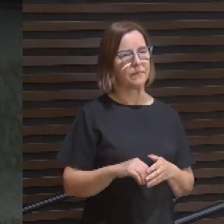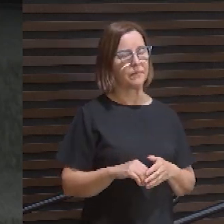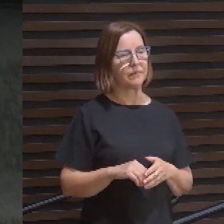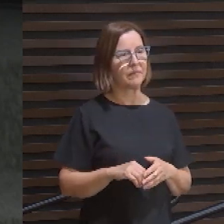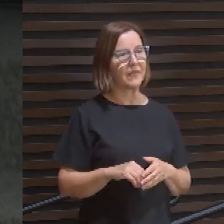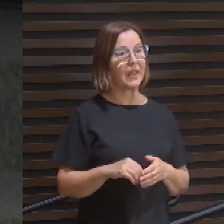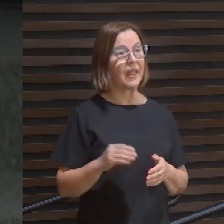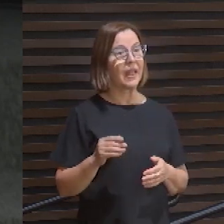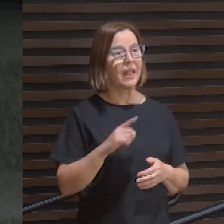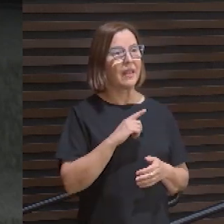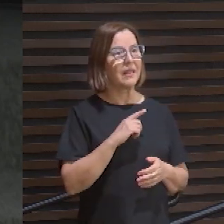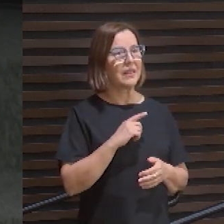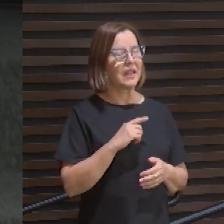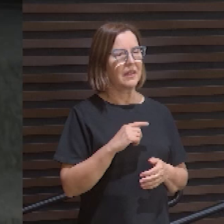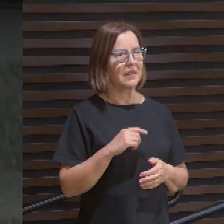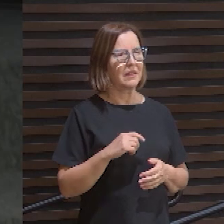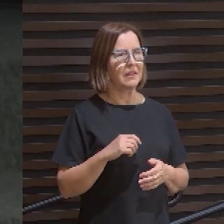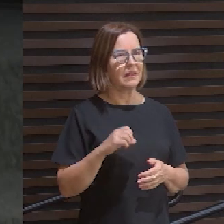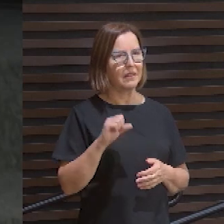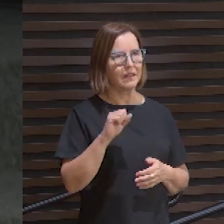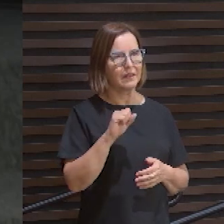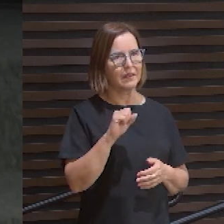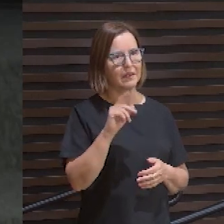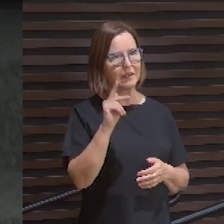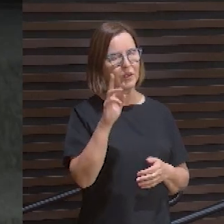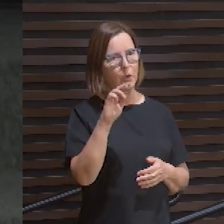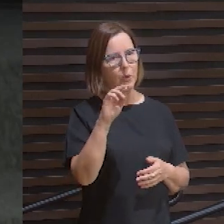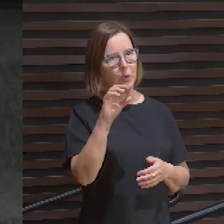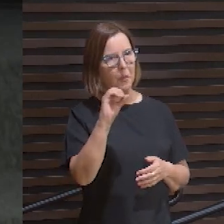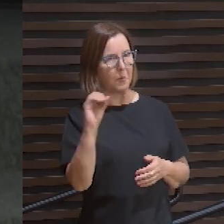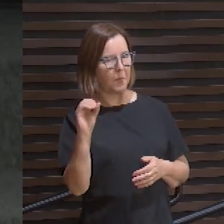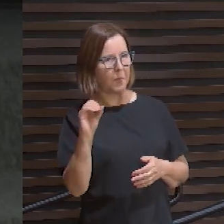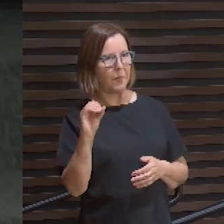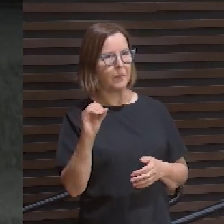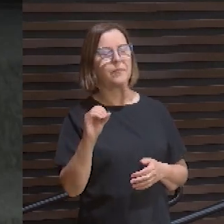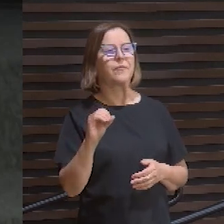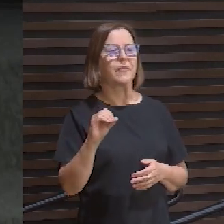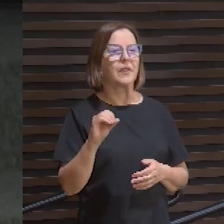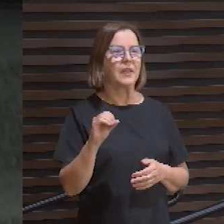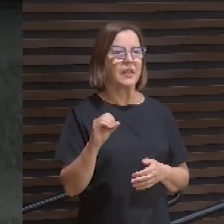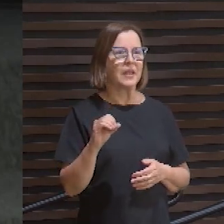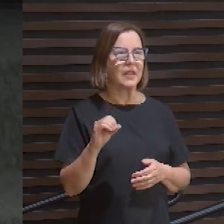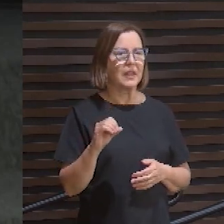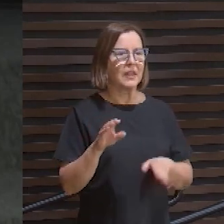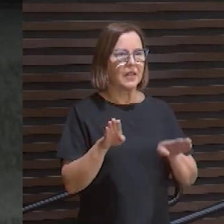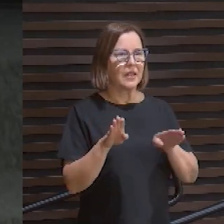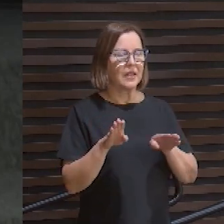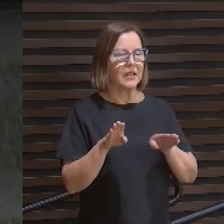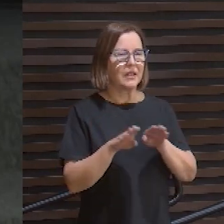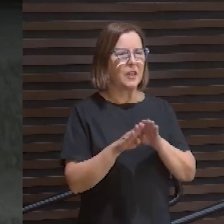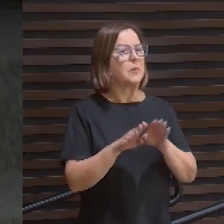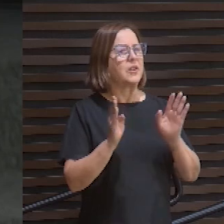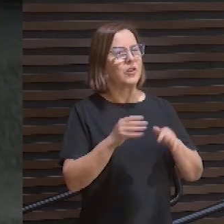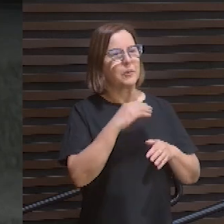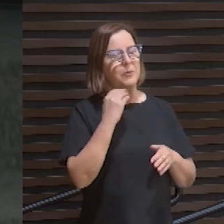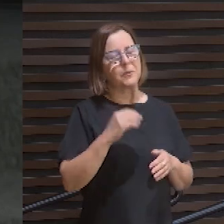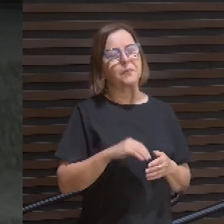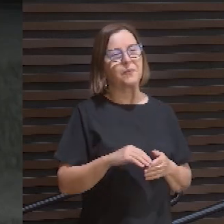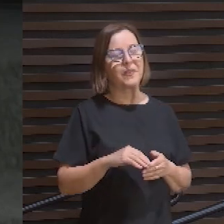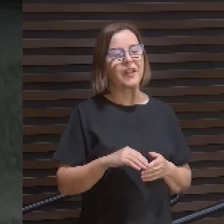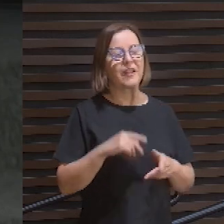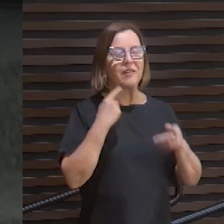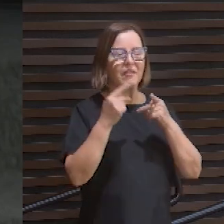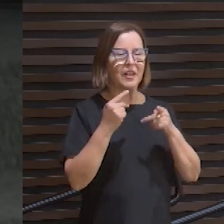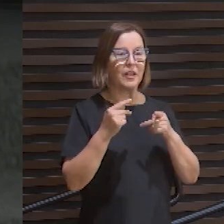Sproul, eu amo esse irmão. Também foi há pouco tempo. Ele diz assim: o novo nascimento é